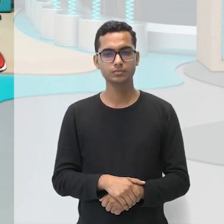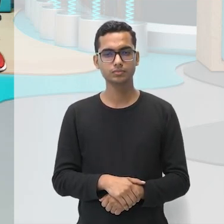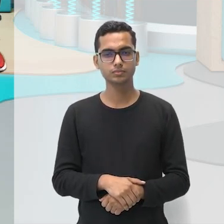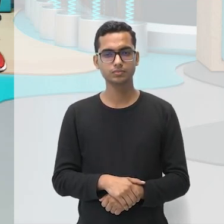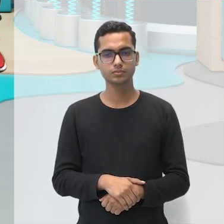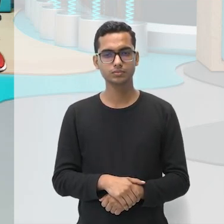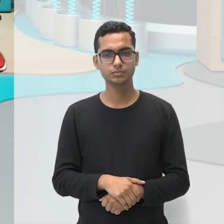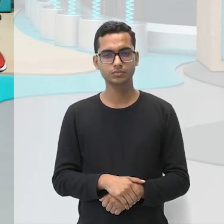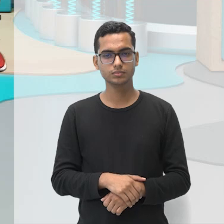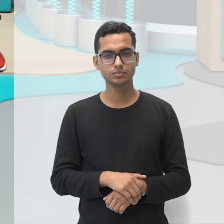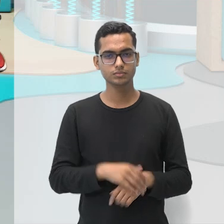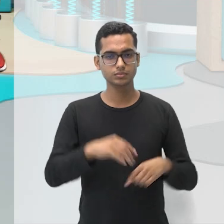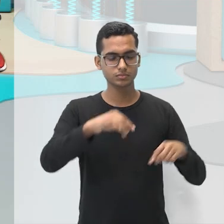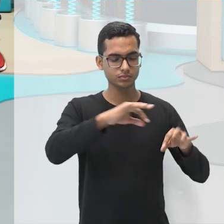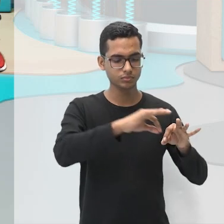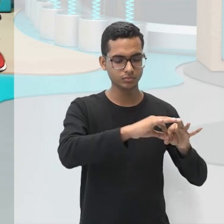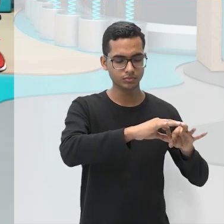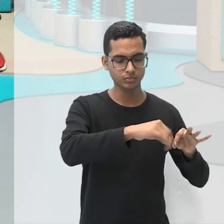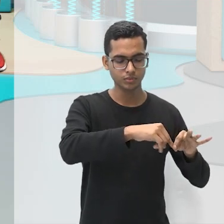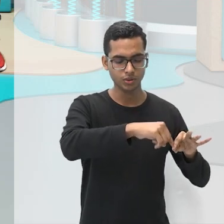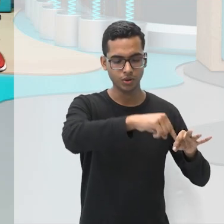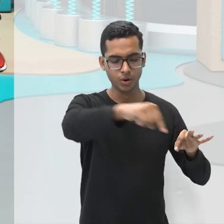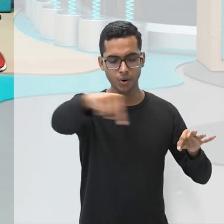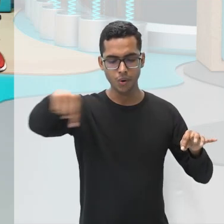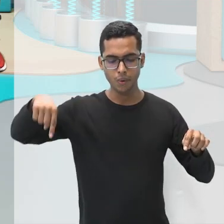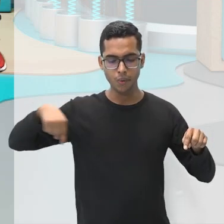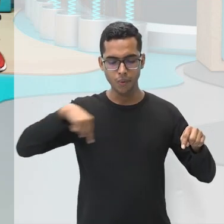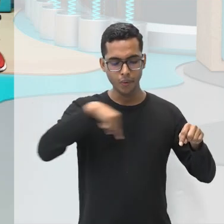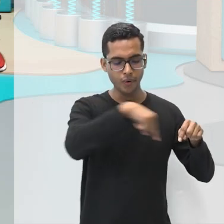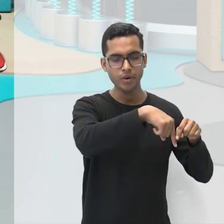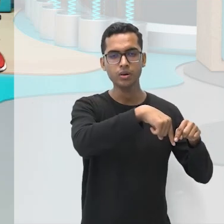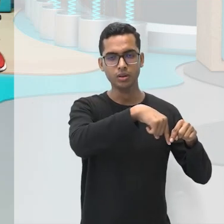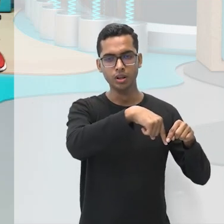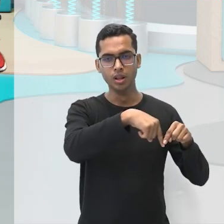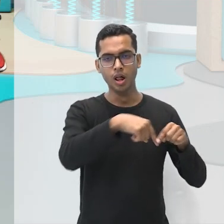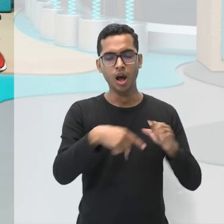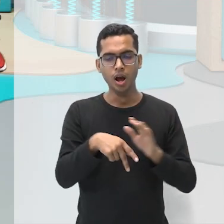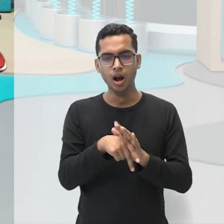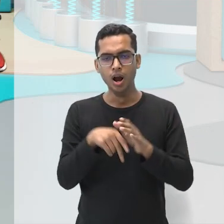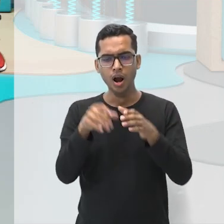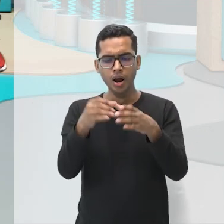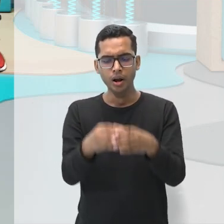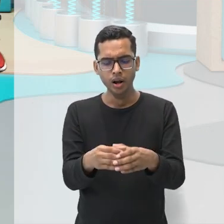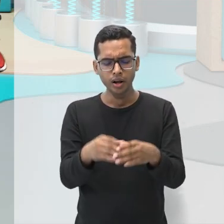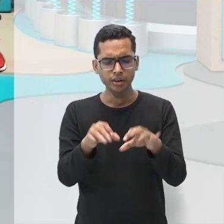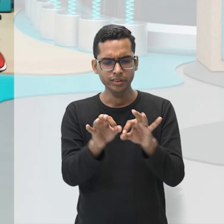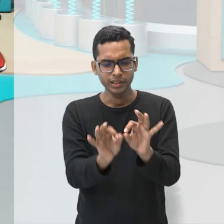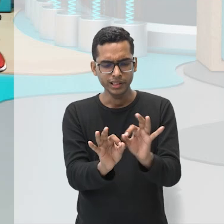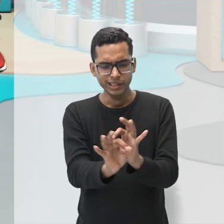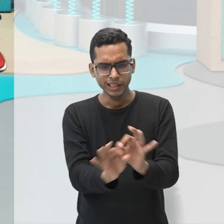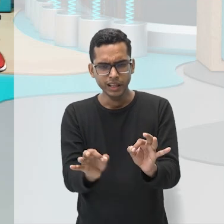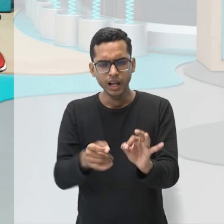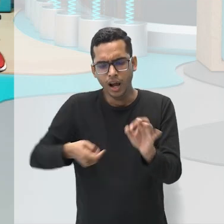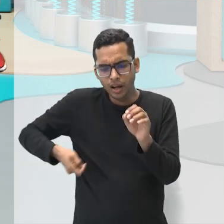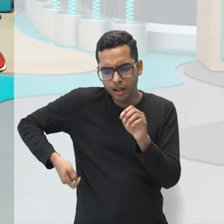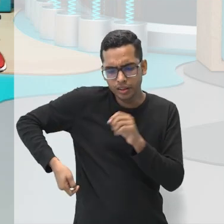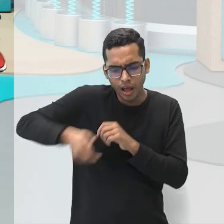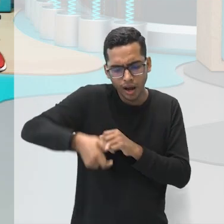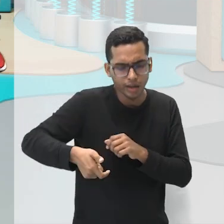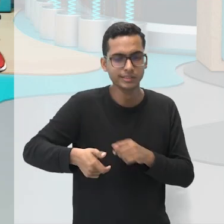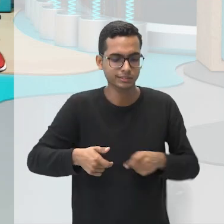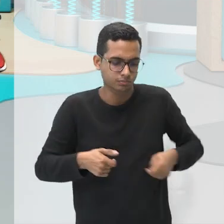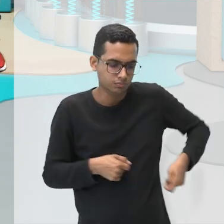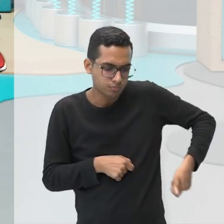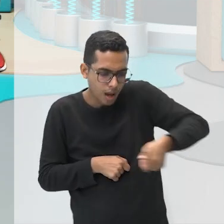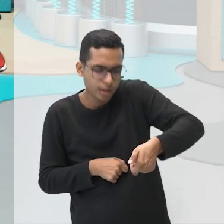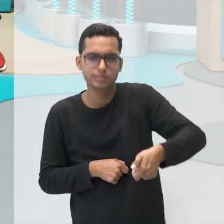desse círculo, né, para fora dessa roda, as bolinhas dos adversários através de arremessos feitos aí